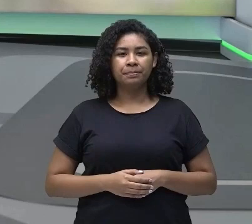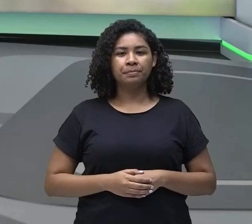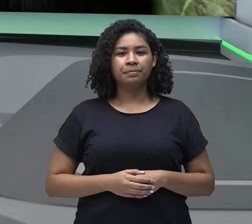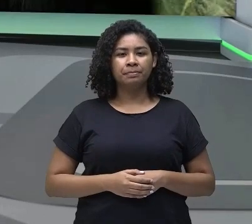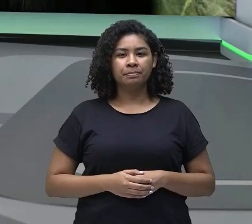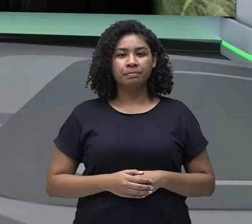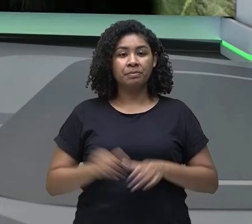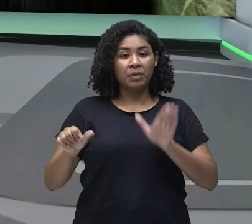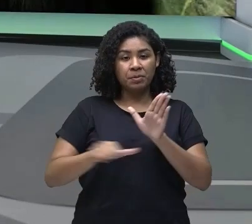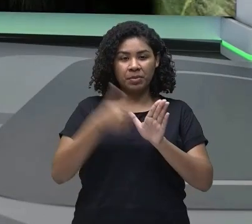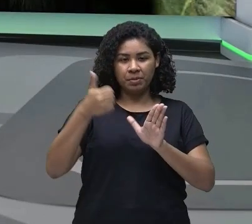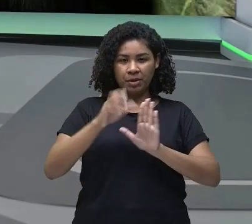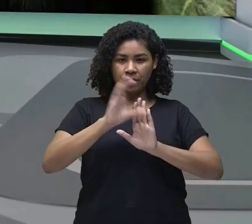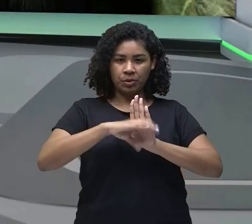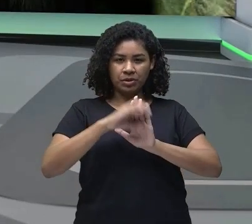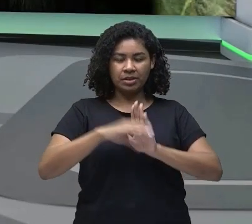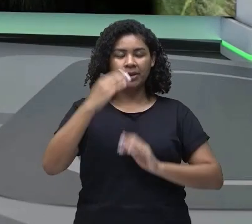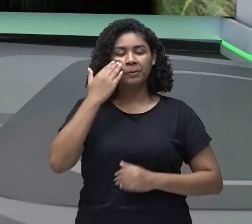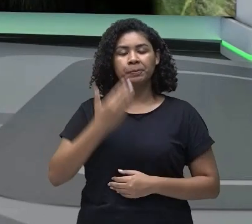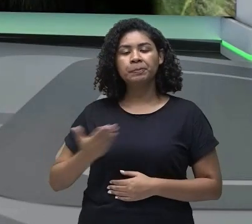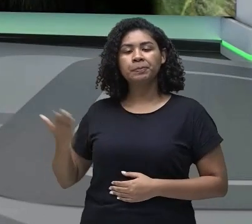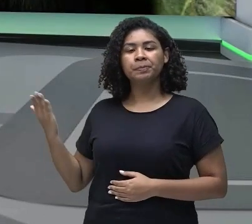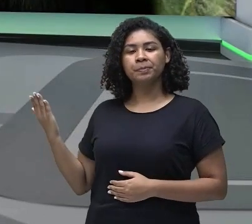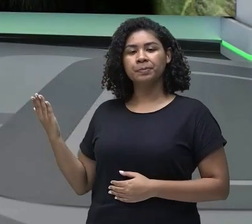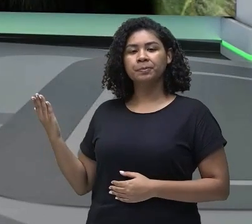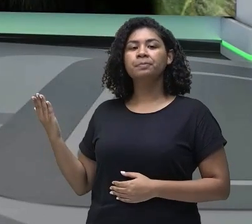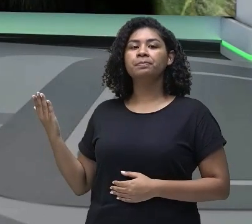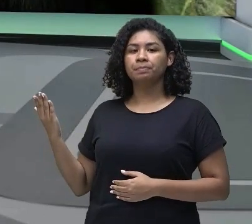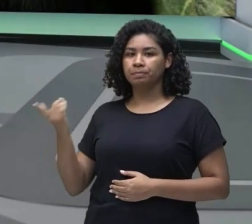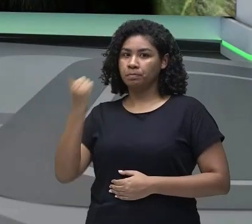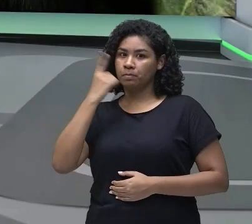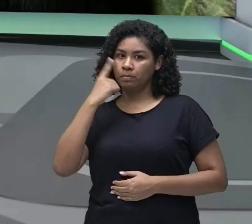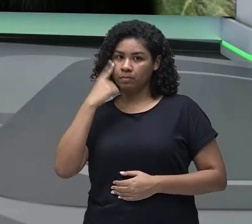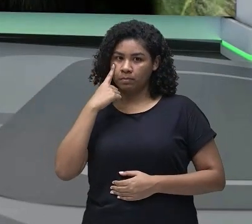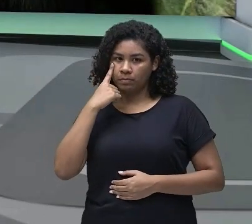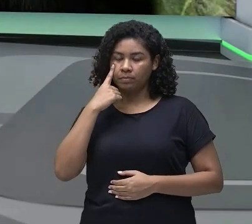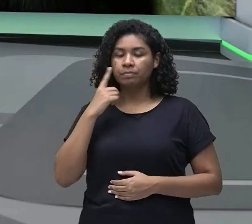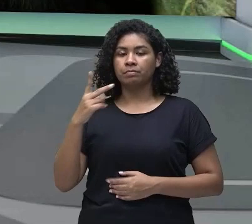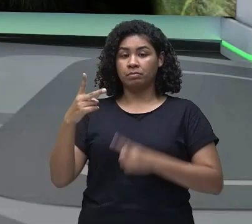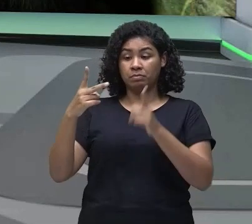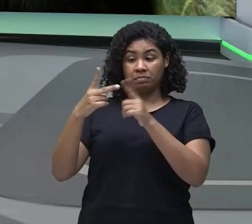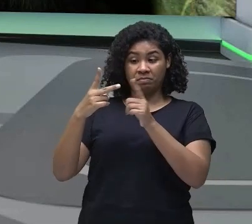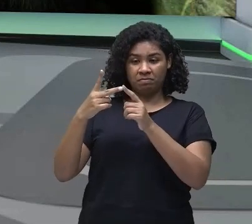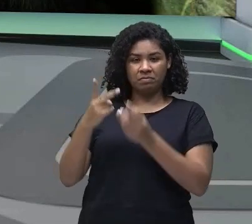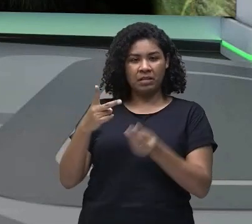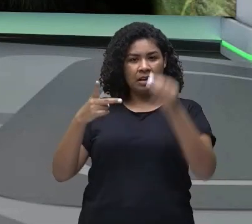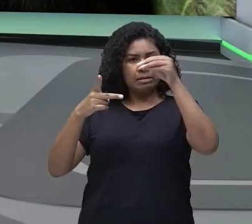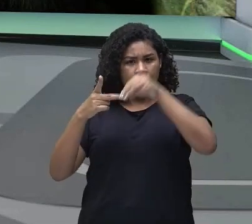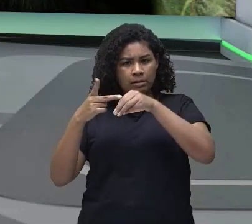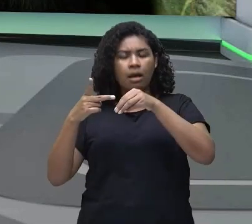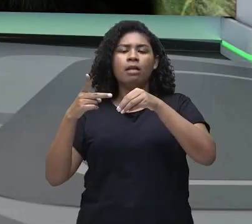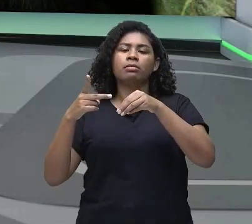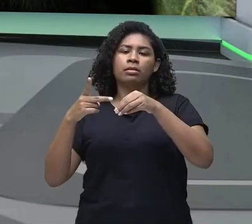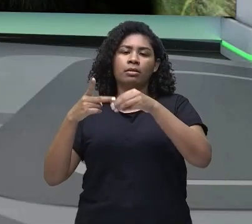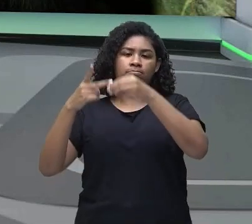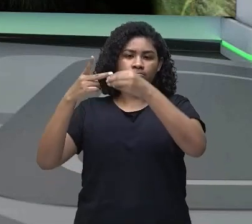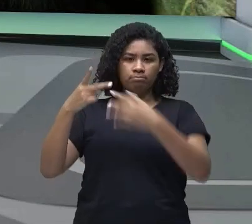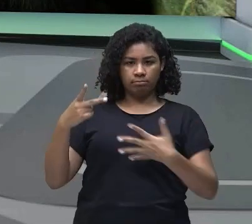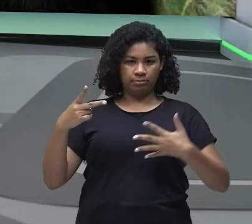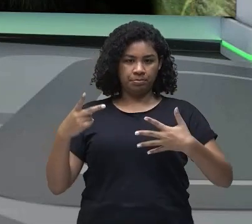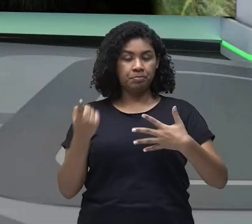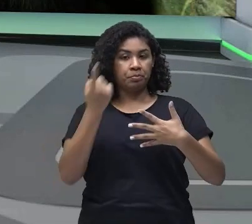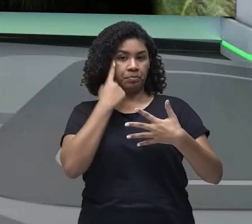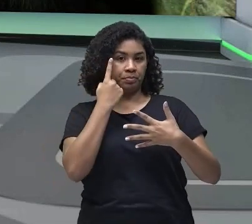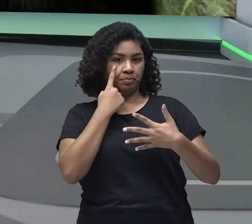o primeiro. O primeiro, da classificação dos heterótrofos em relação à sua alimentação,